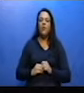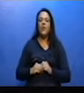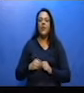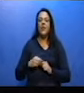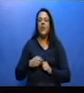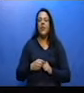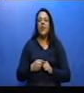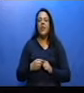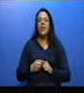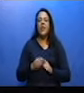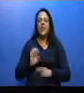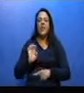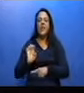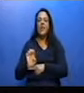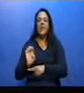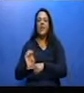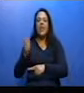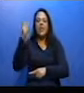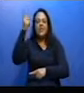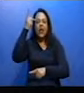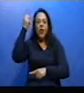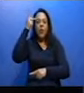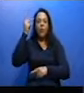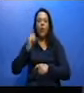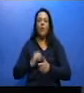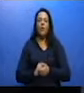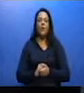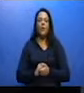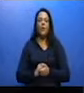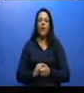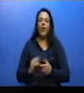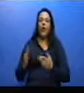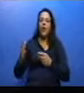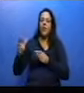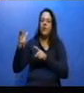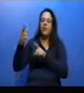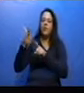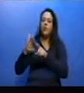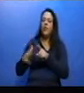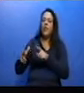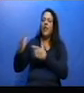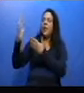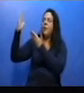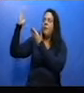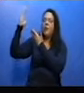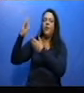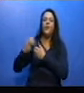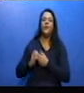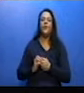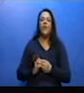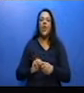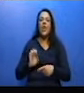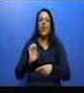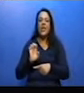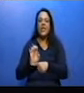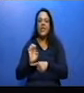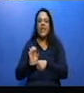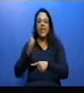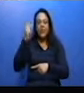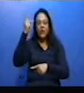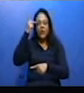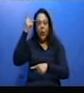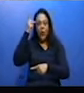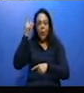de São Paulo. Então, no nosso mapa, olha a nossa aqui, olha o estado de São Paulo aqui.